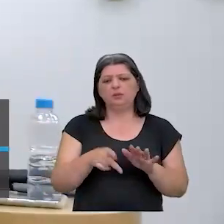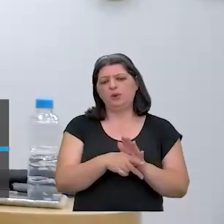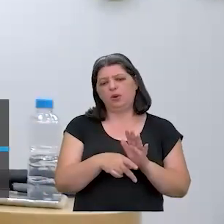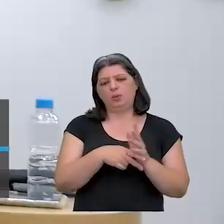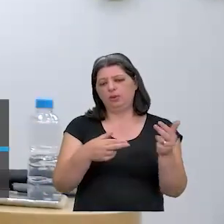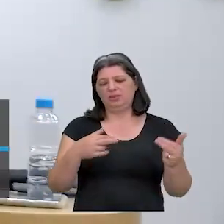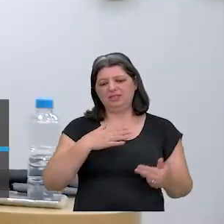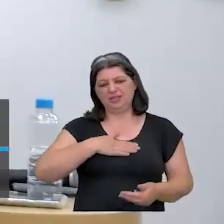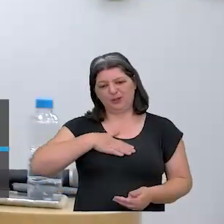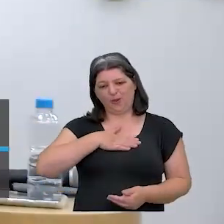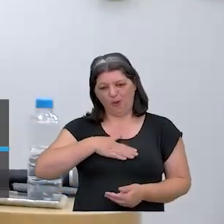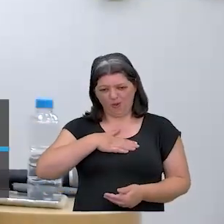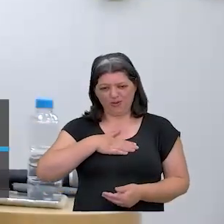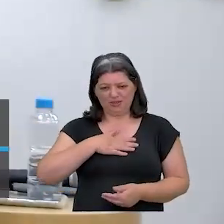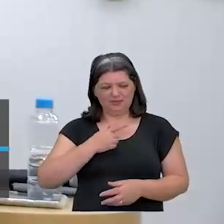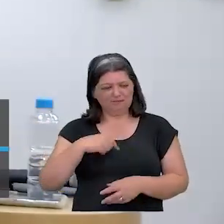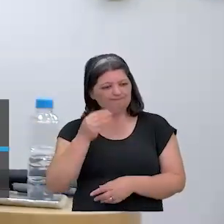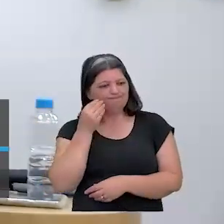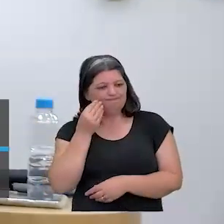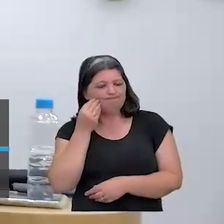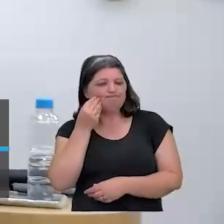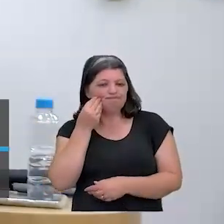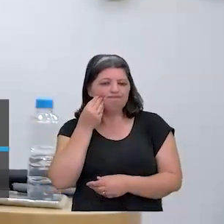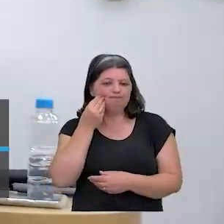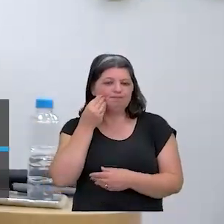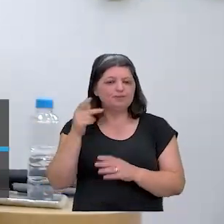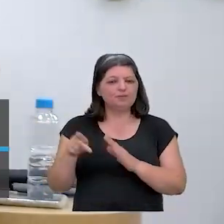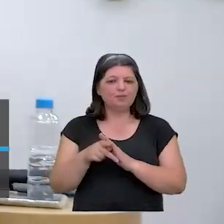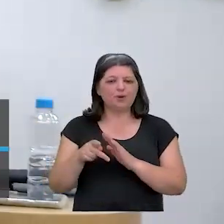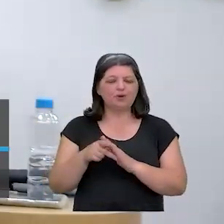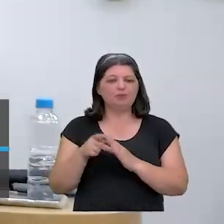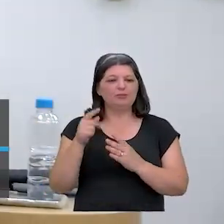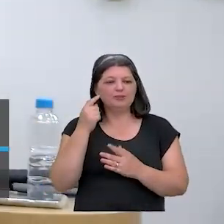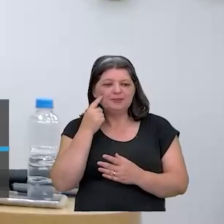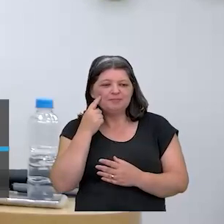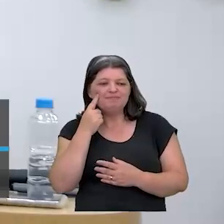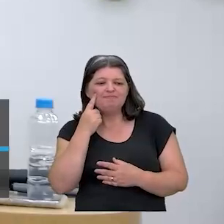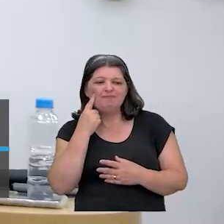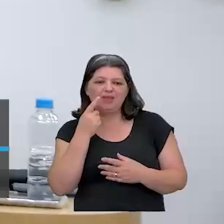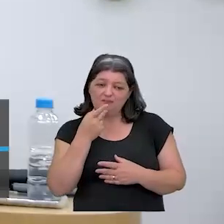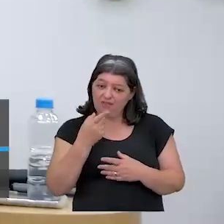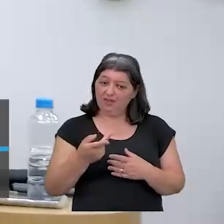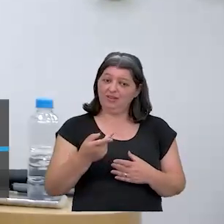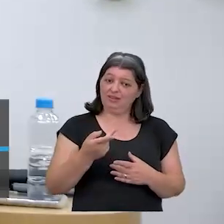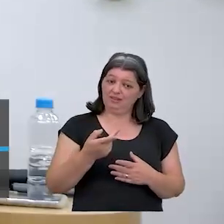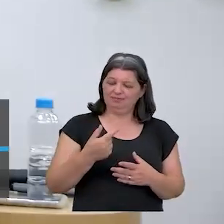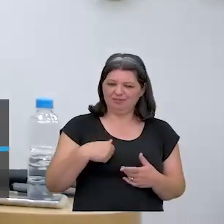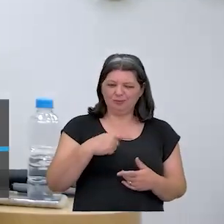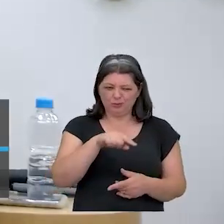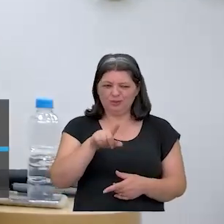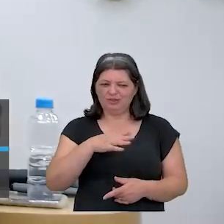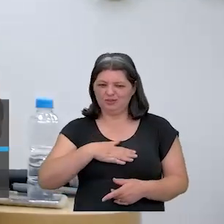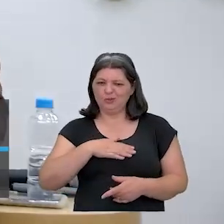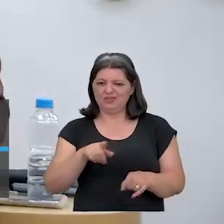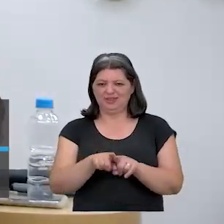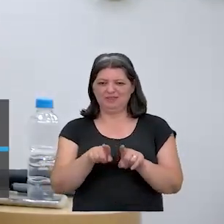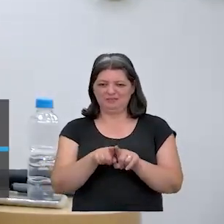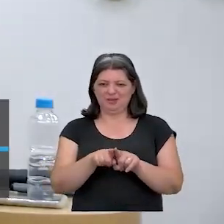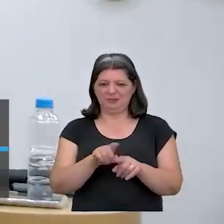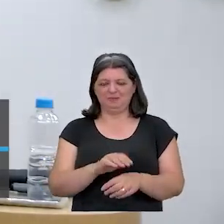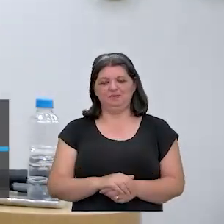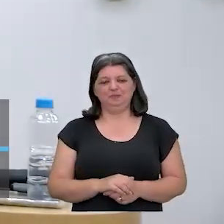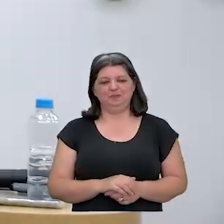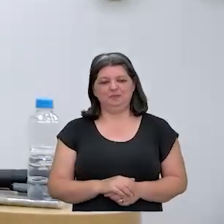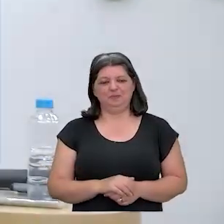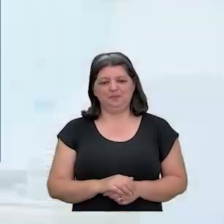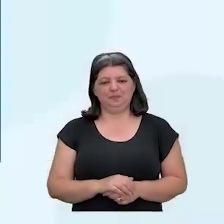vai tentar falar, não, vou tentar te convencer que esse negócio aqui é legal, uhum, também. Isso é uma tentativa de convencimento também.